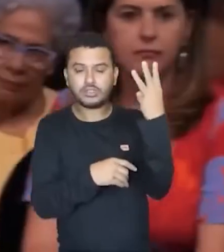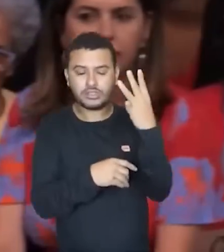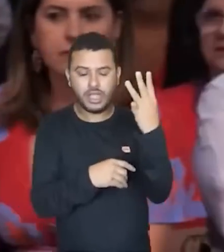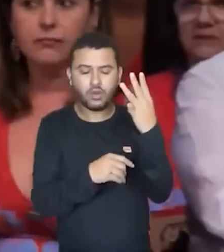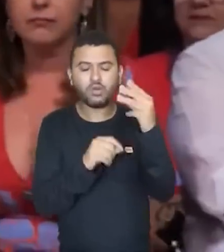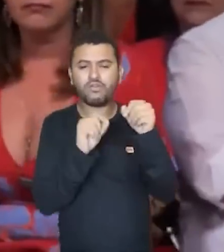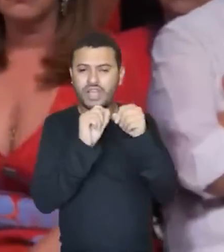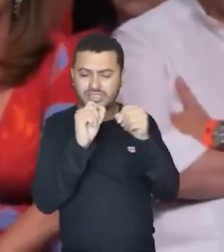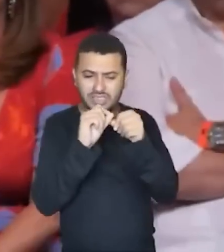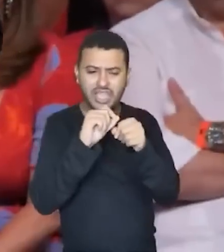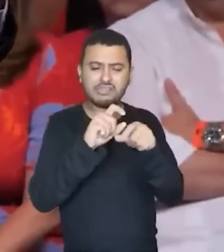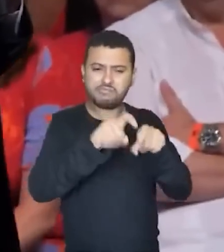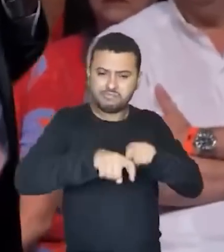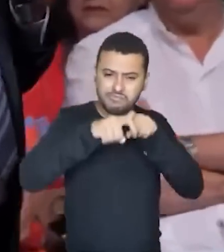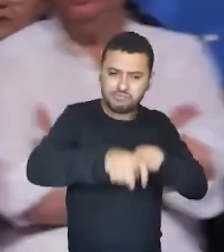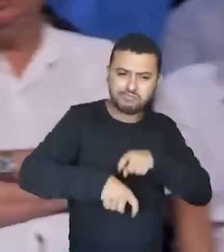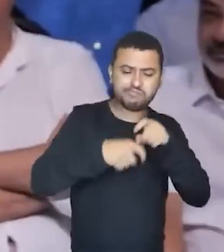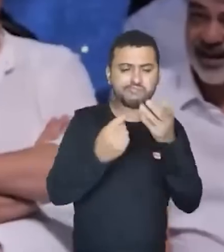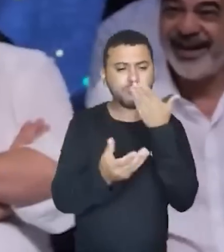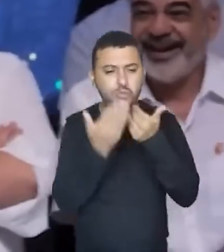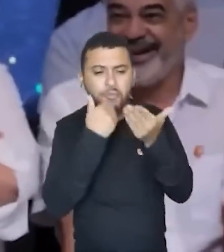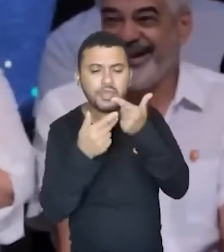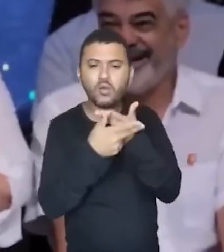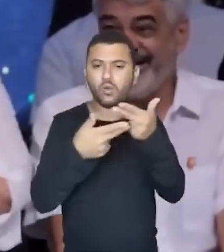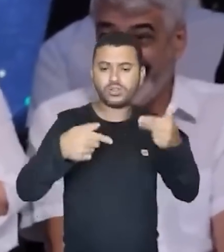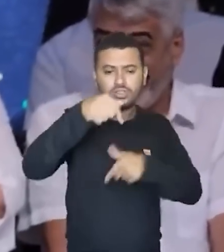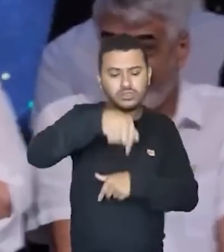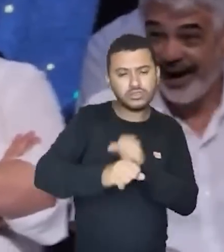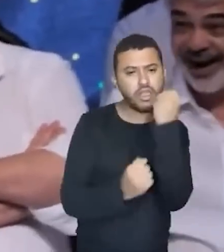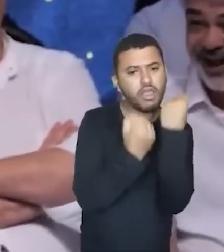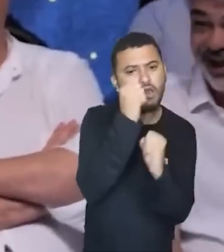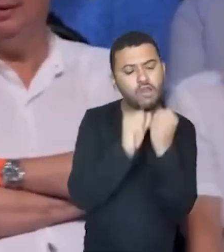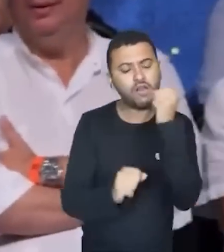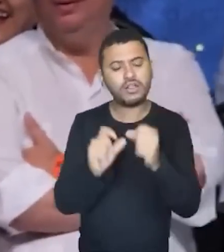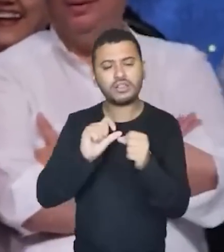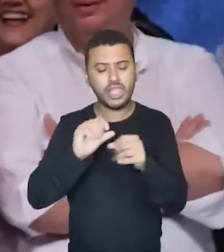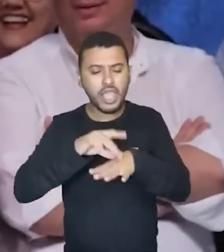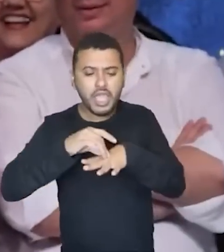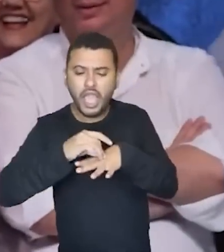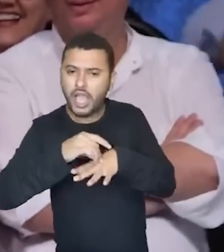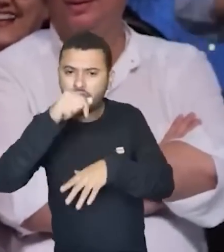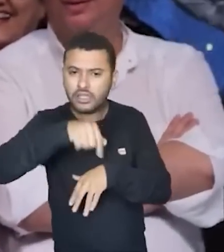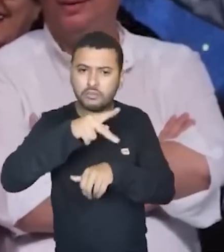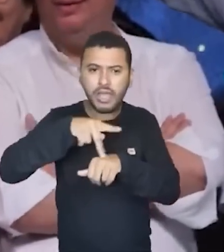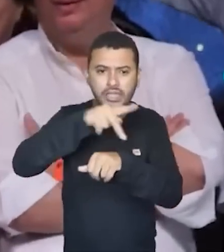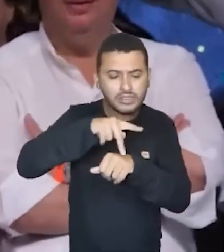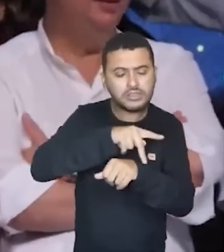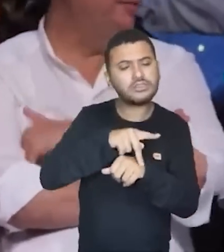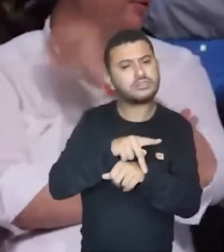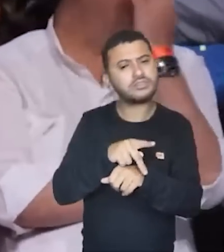do mundo. Esse país é o maior produtor de proteína animal do planeta Terra.